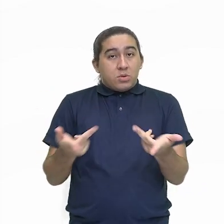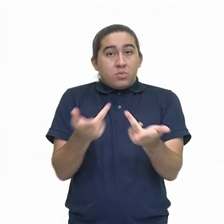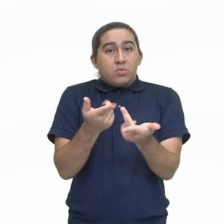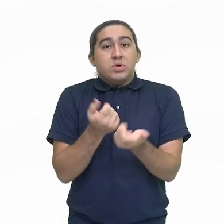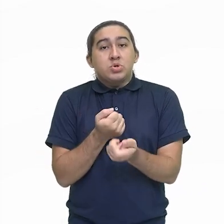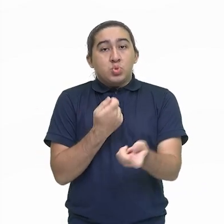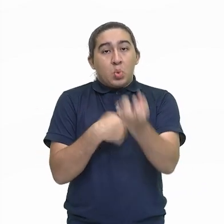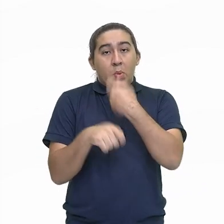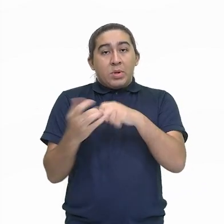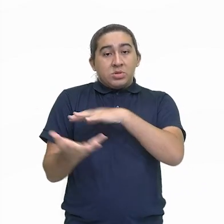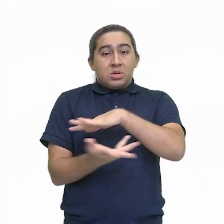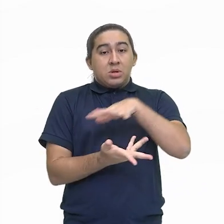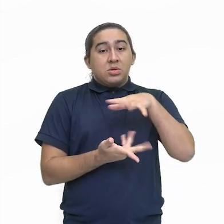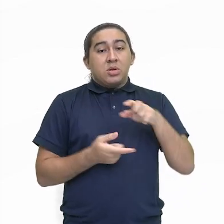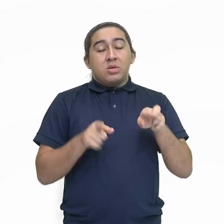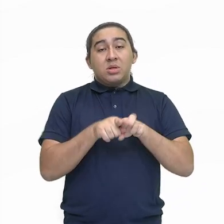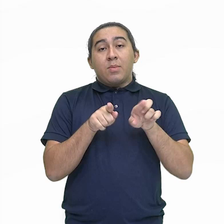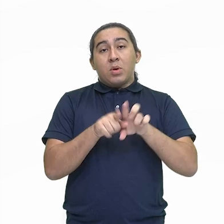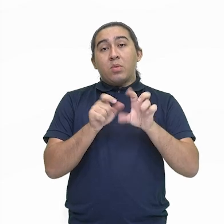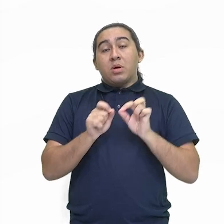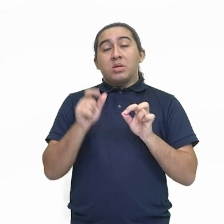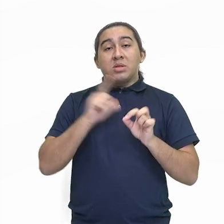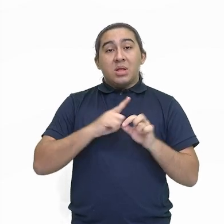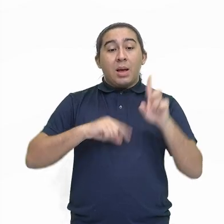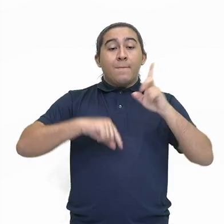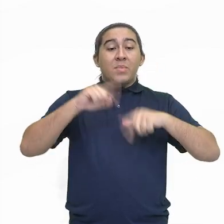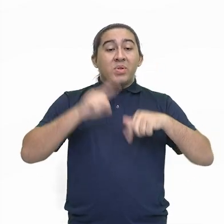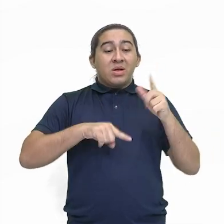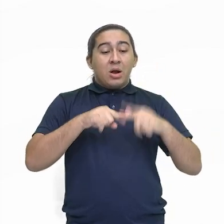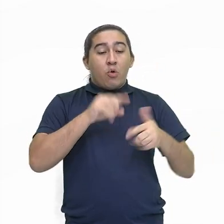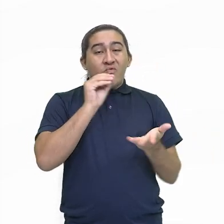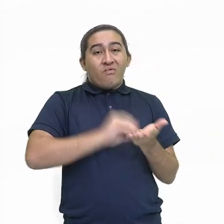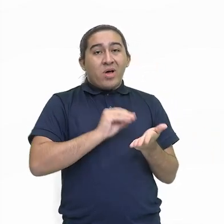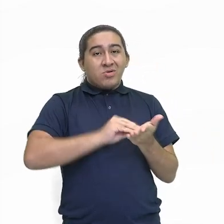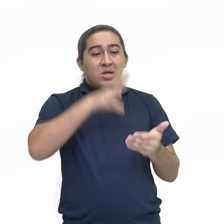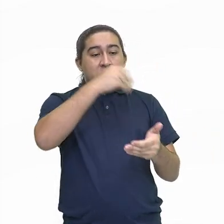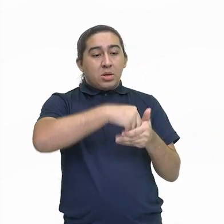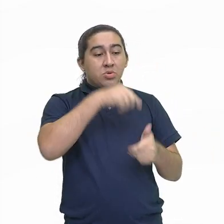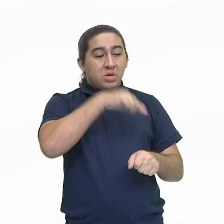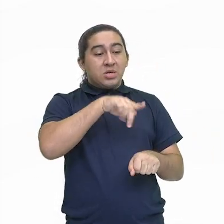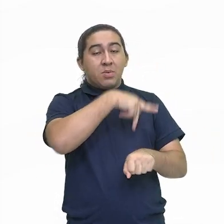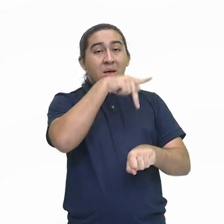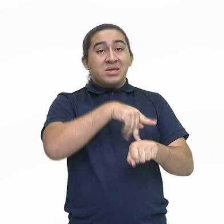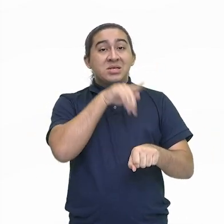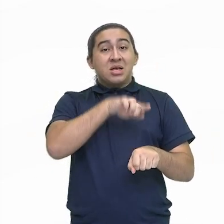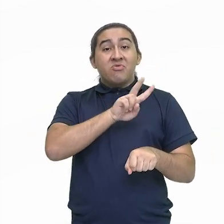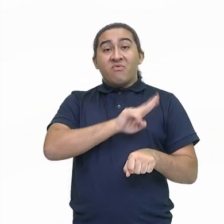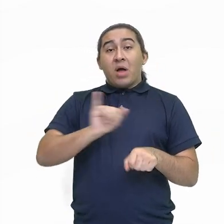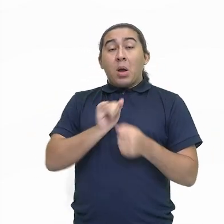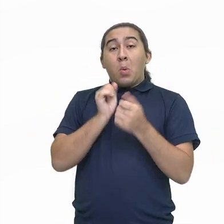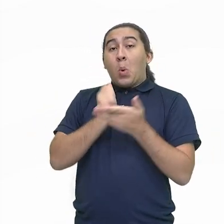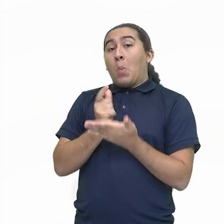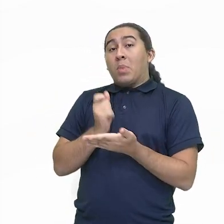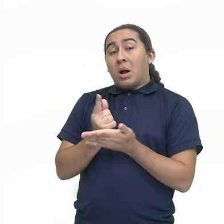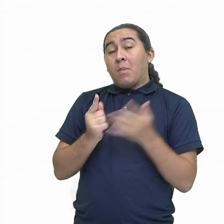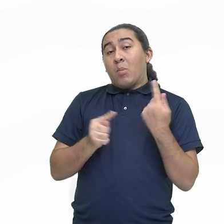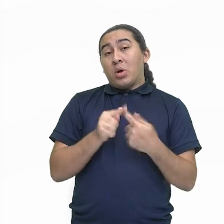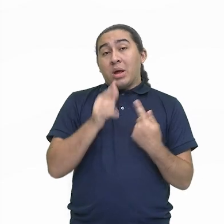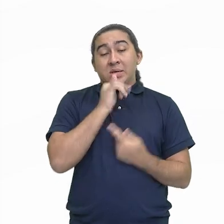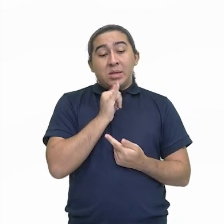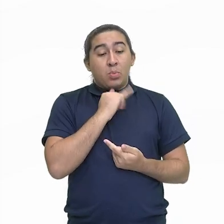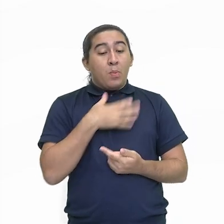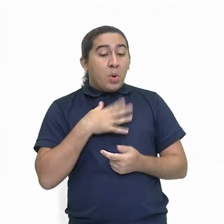aí da possibilidade de importar produtos não existentes no país. É o exemplo que a gente falou, né? No meu país não tem pêssego, não tem como